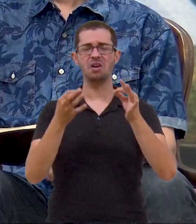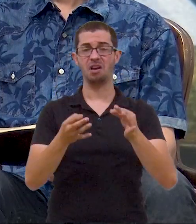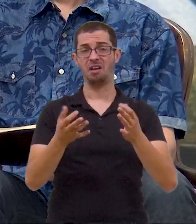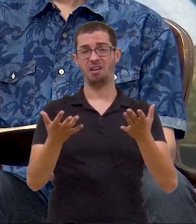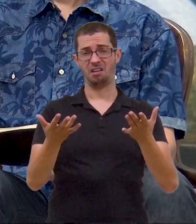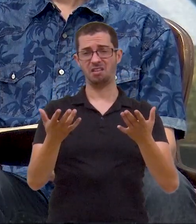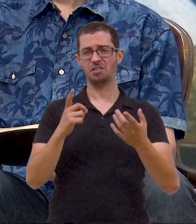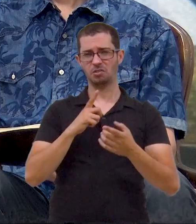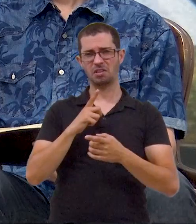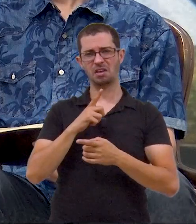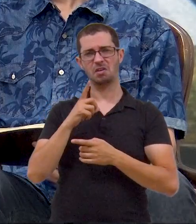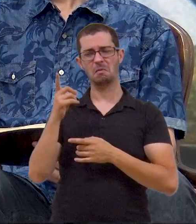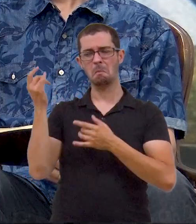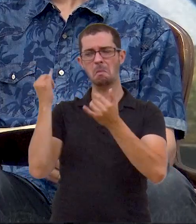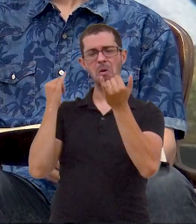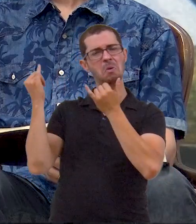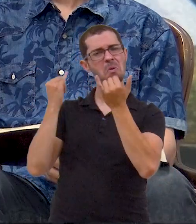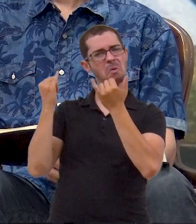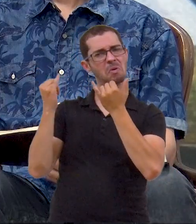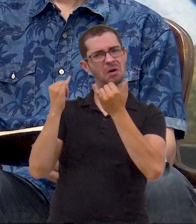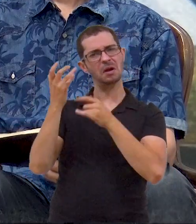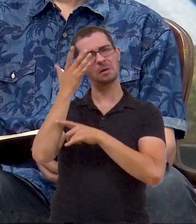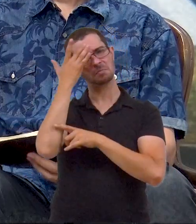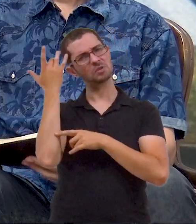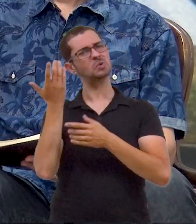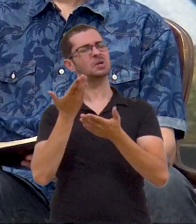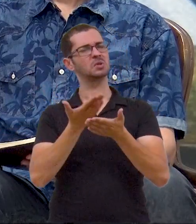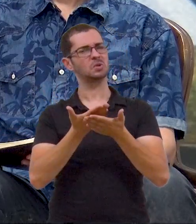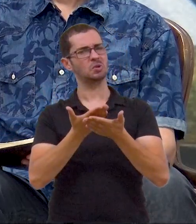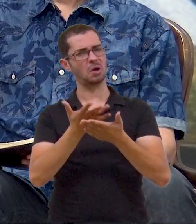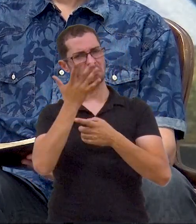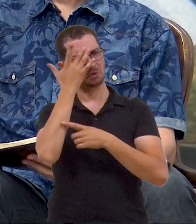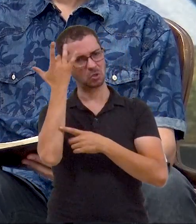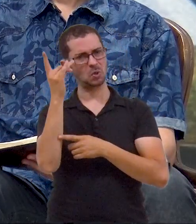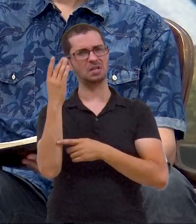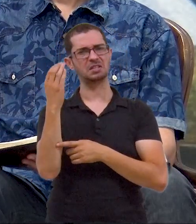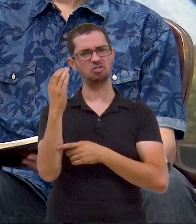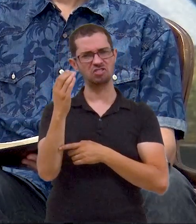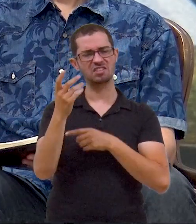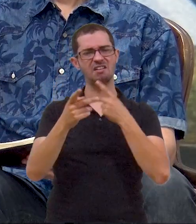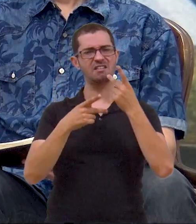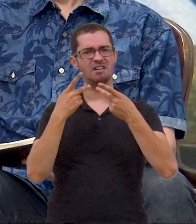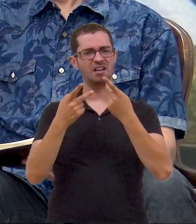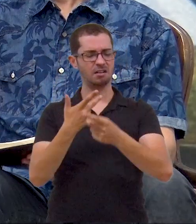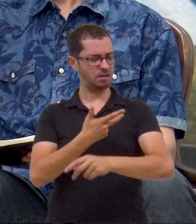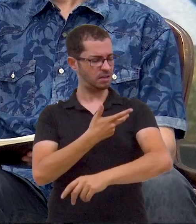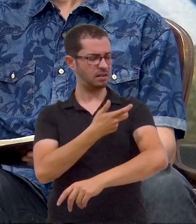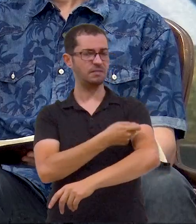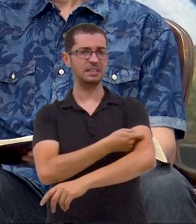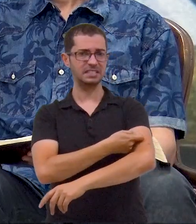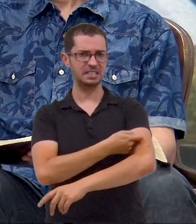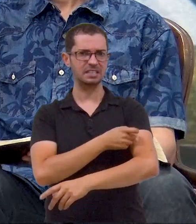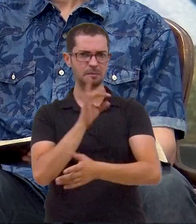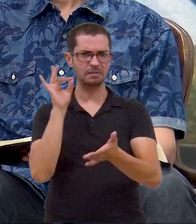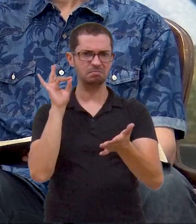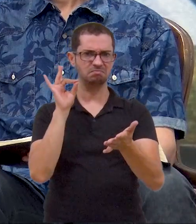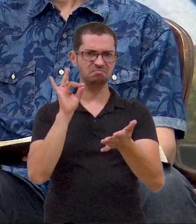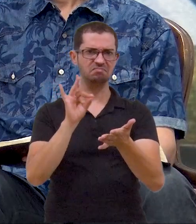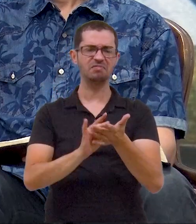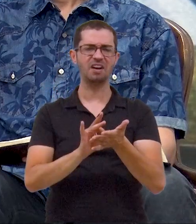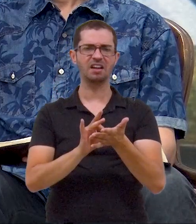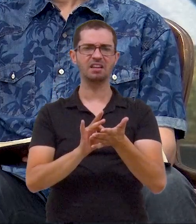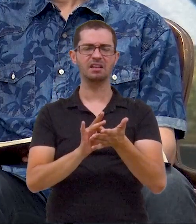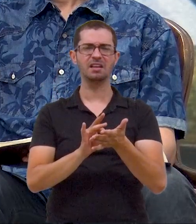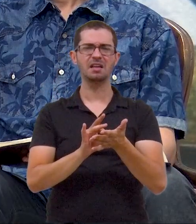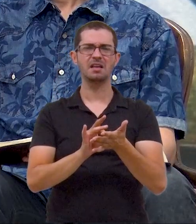ouvido alguns estudiosos, alguns cientistas dizendo que uma vacina, para ser vacina,